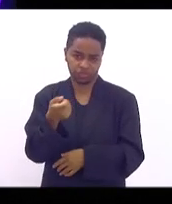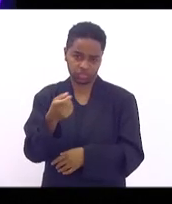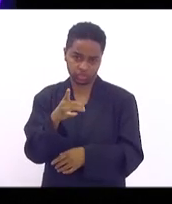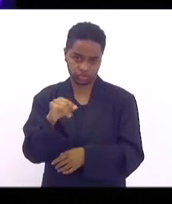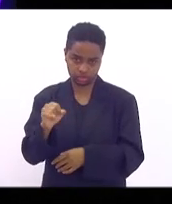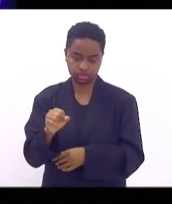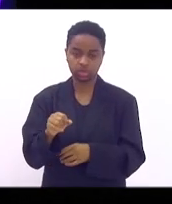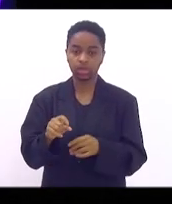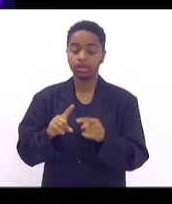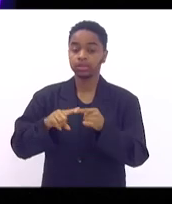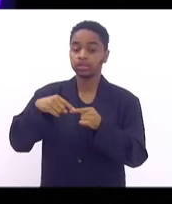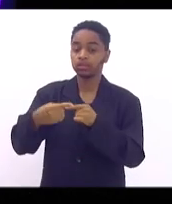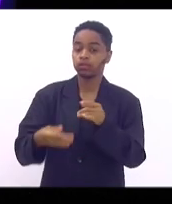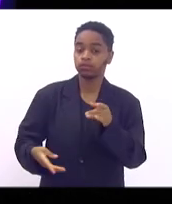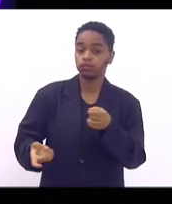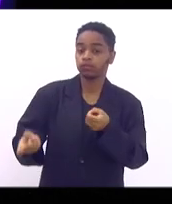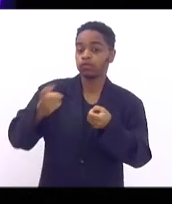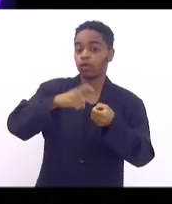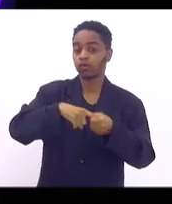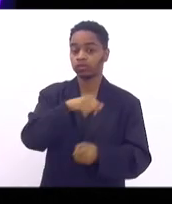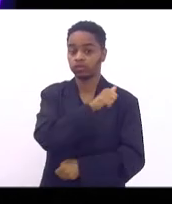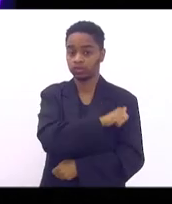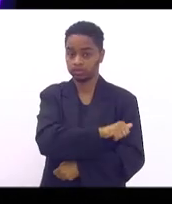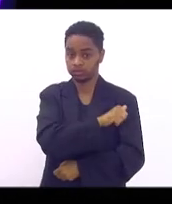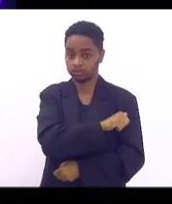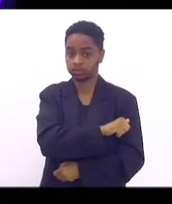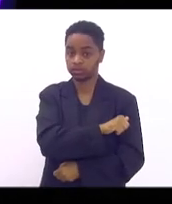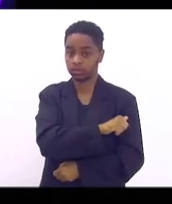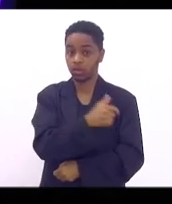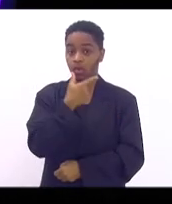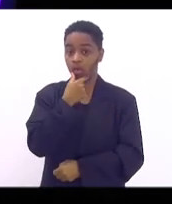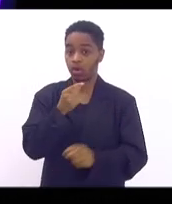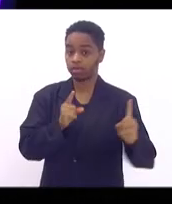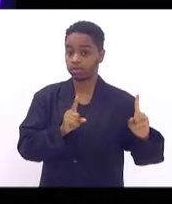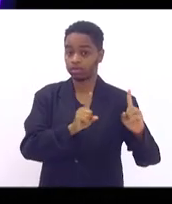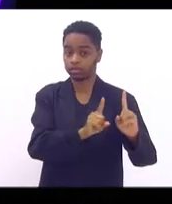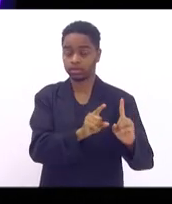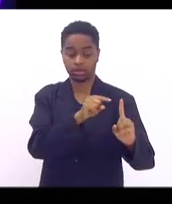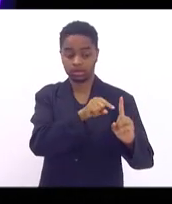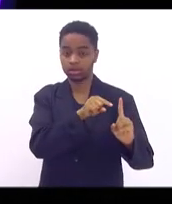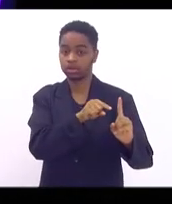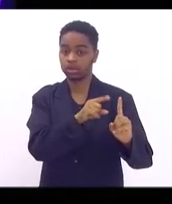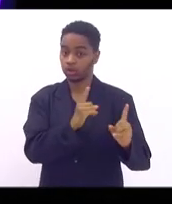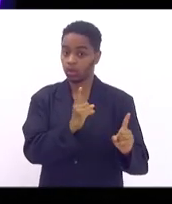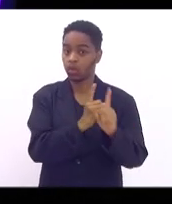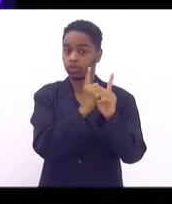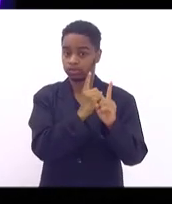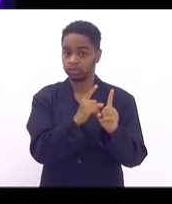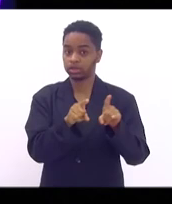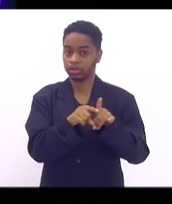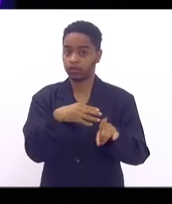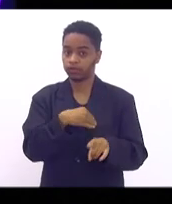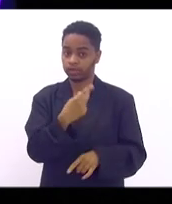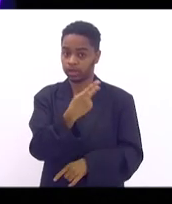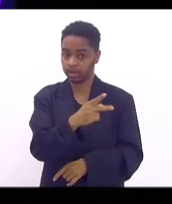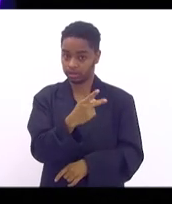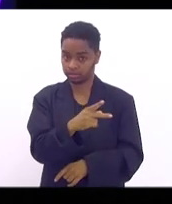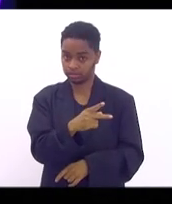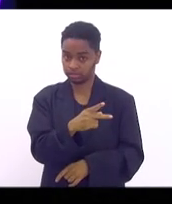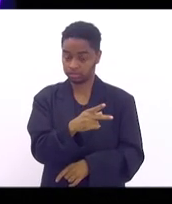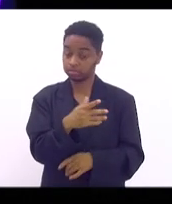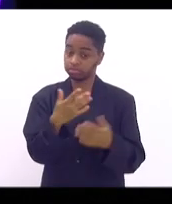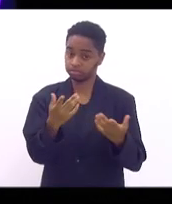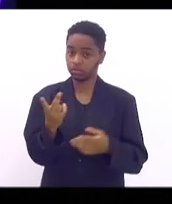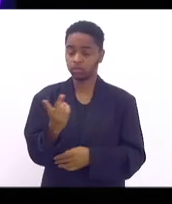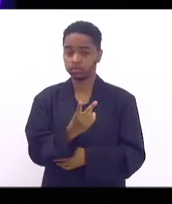ela chega ao Rio de Janeiro, ela já é recebida por esse homem e o seu filho, né, no aeroporto. E aí eles